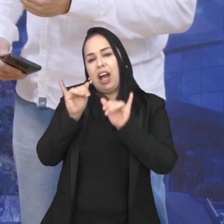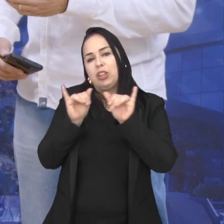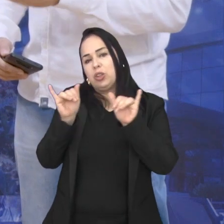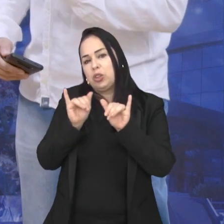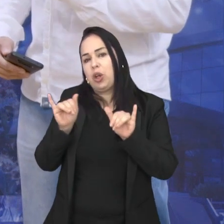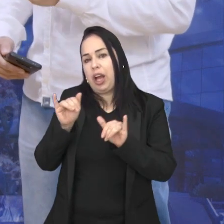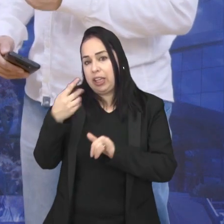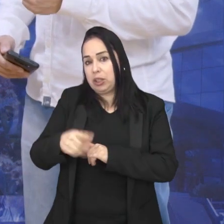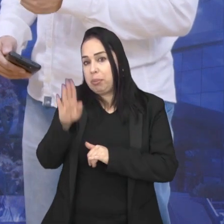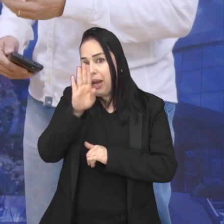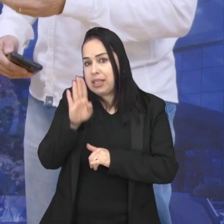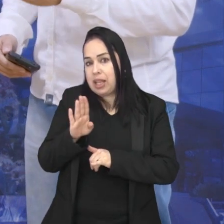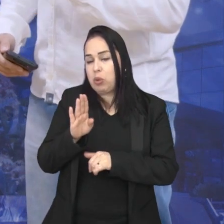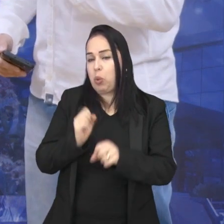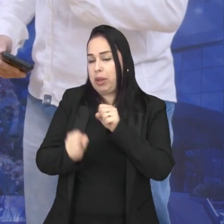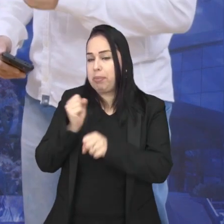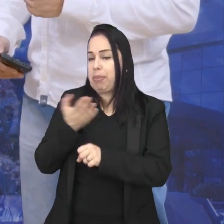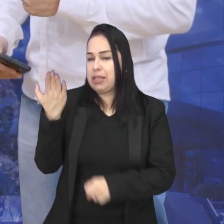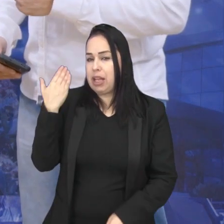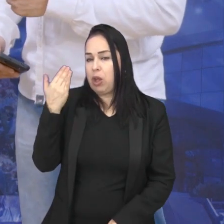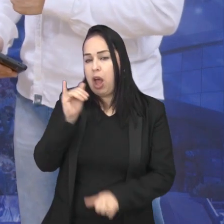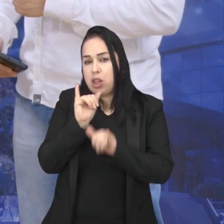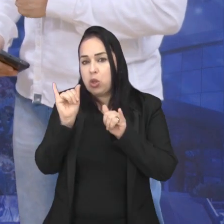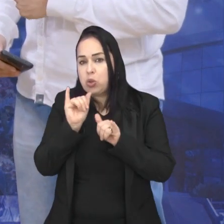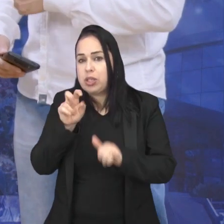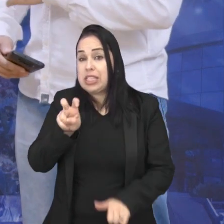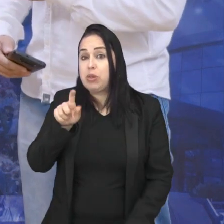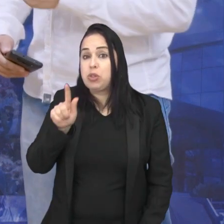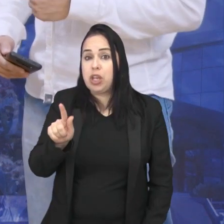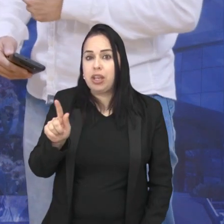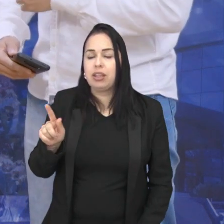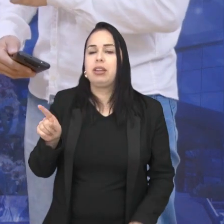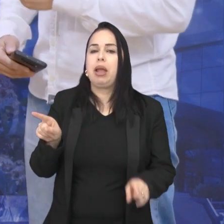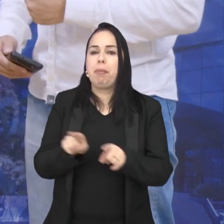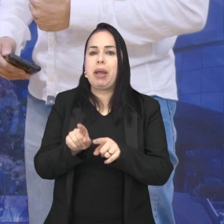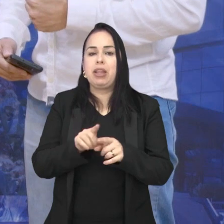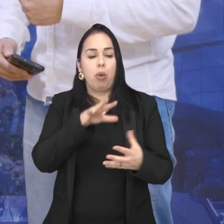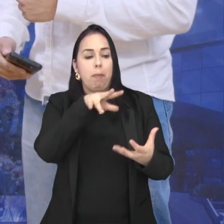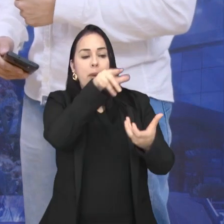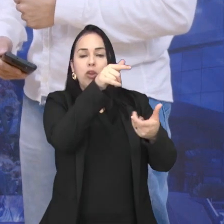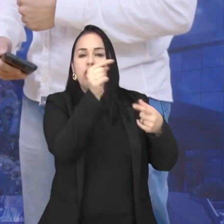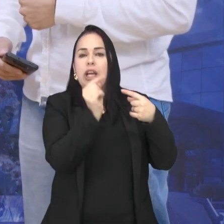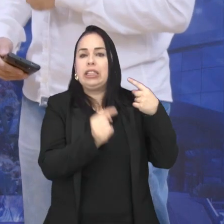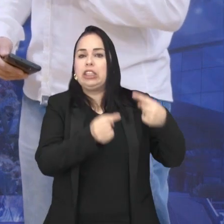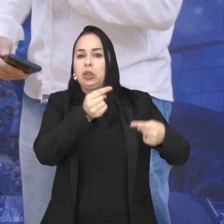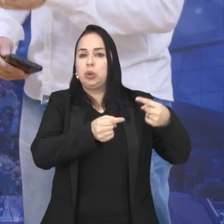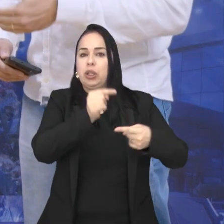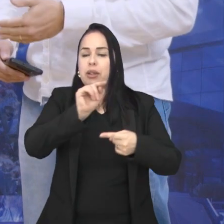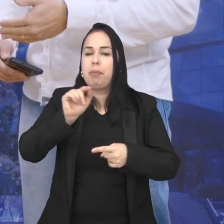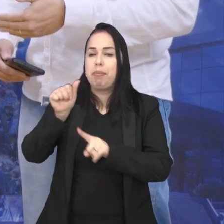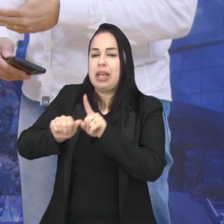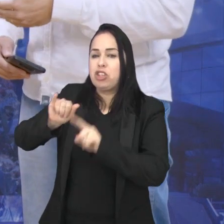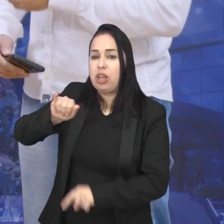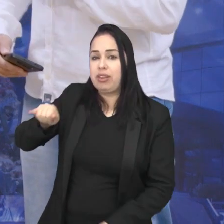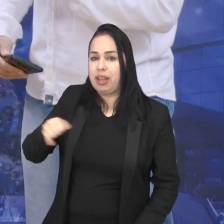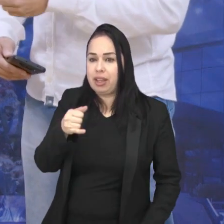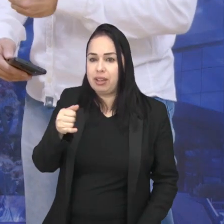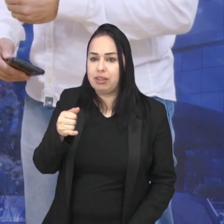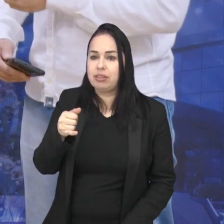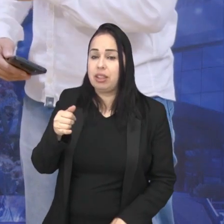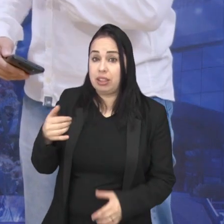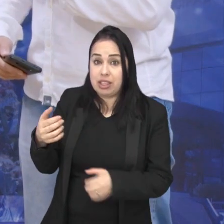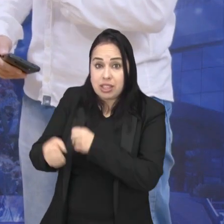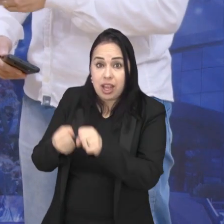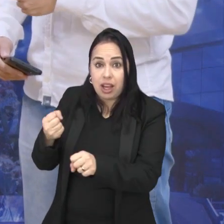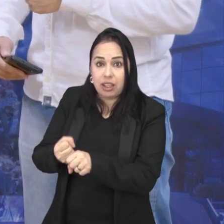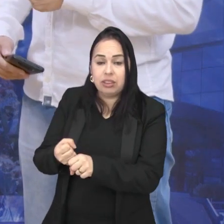do 5G no Brasil no ano passado, né? Teve uma discussão nacional em volta disso. Em janeiro desse